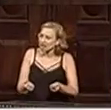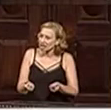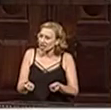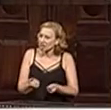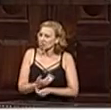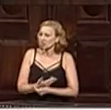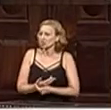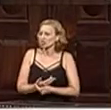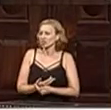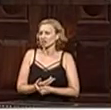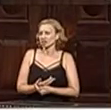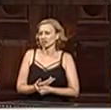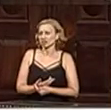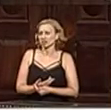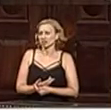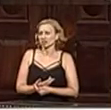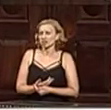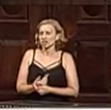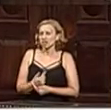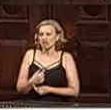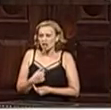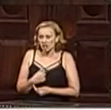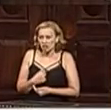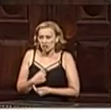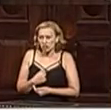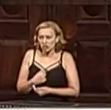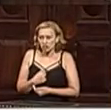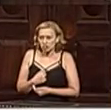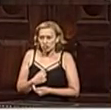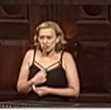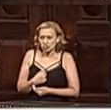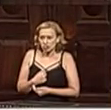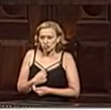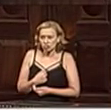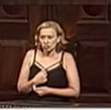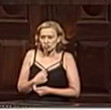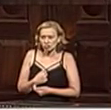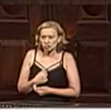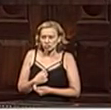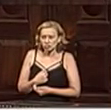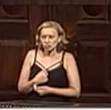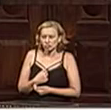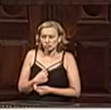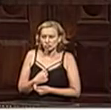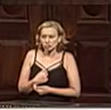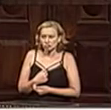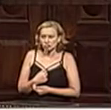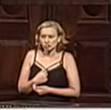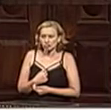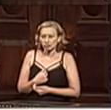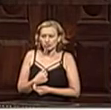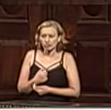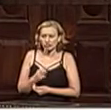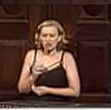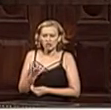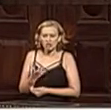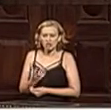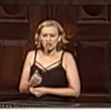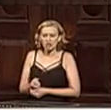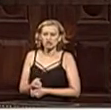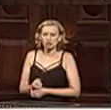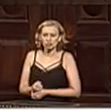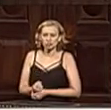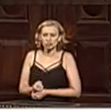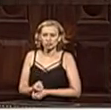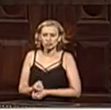natureza. Sou favorável à taxação das grandes fortunas. Sou